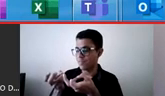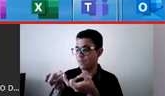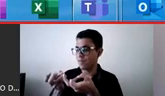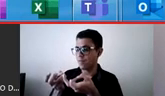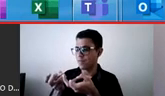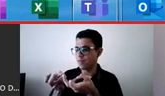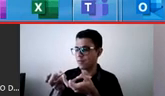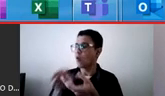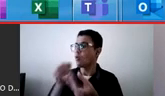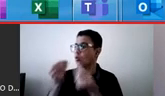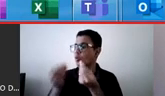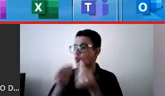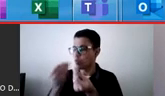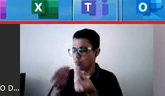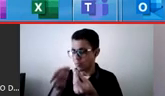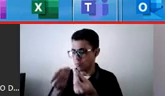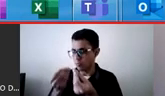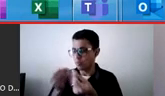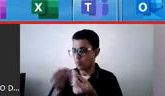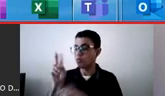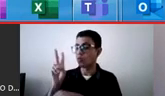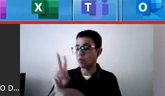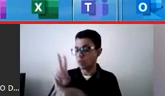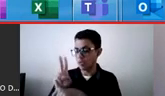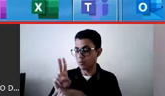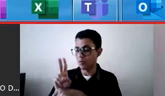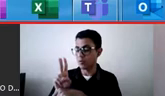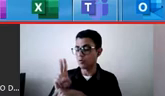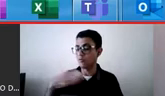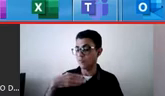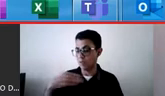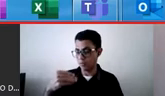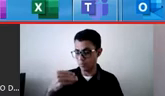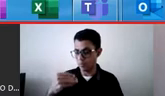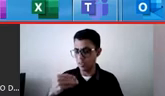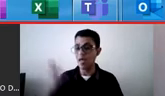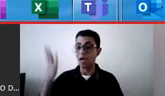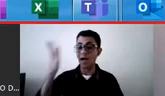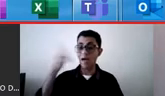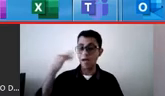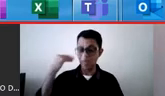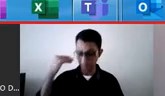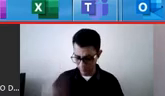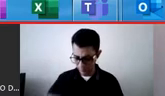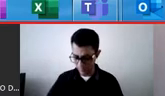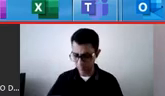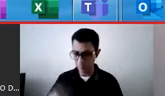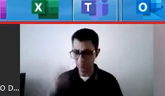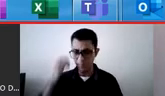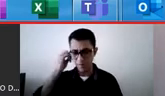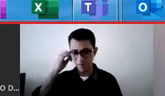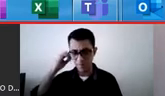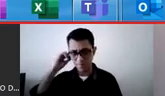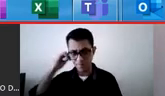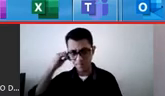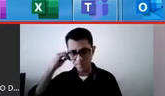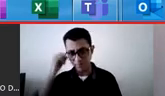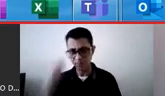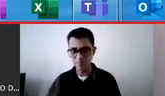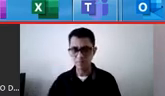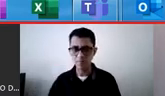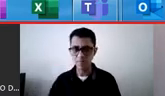atentamente a necessidade deles. Porque antigamente, não vou dizer assim, de uma forma pejorativa, de pegar o filho